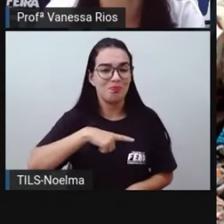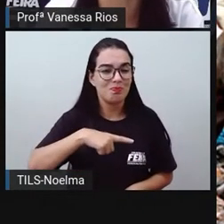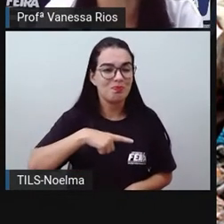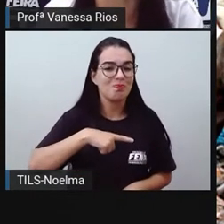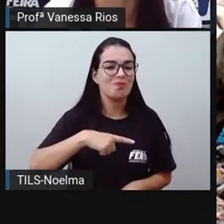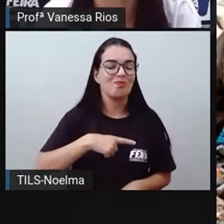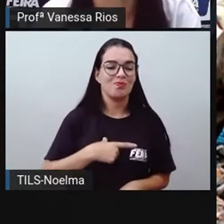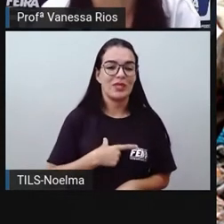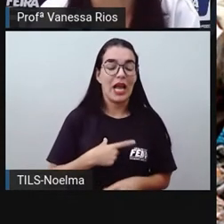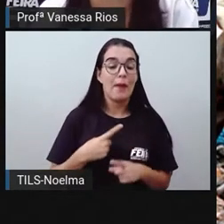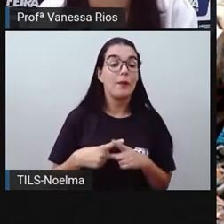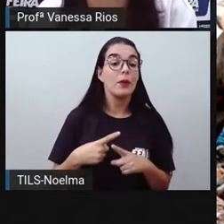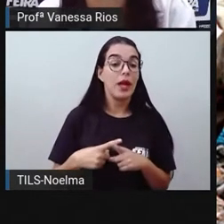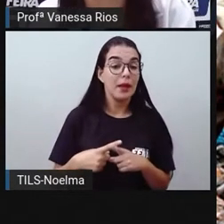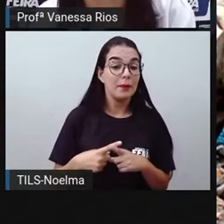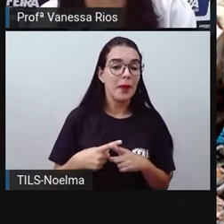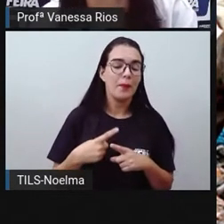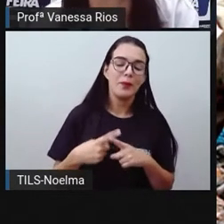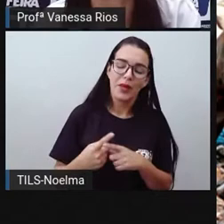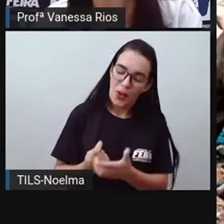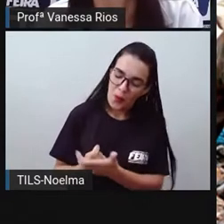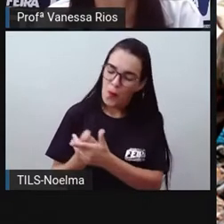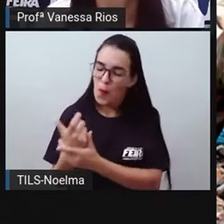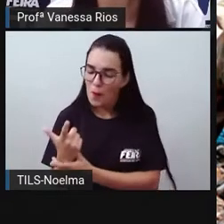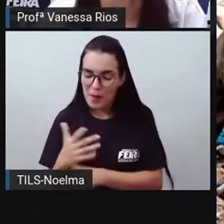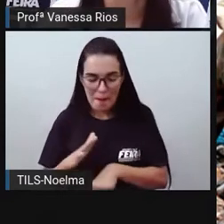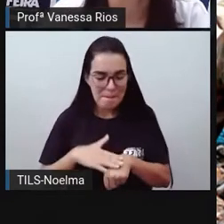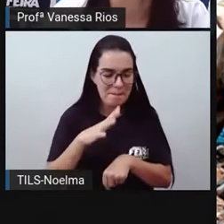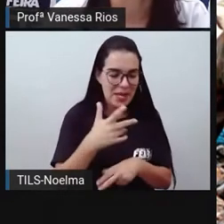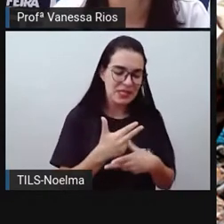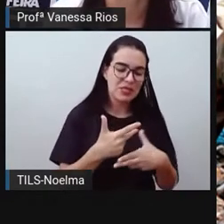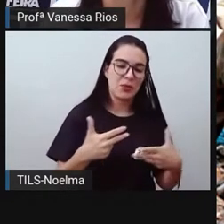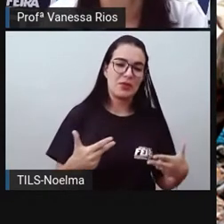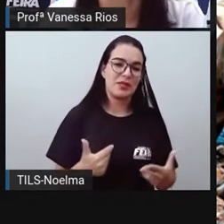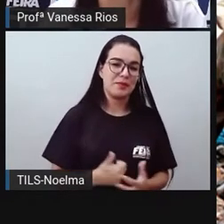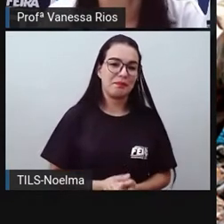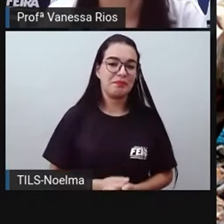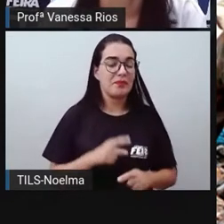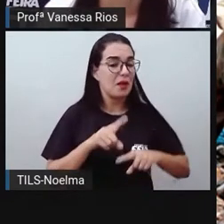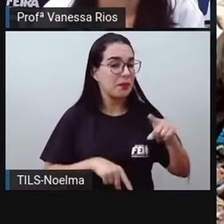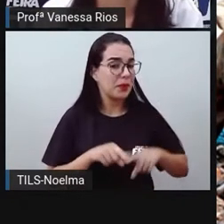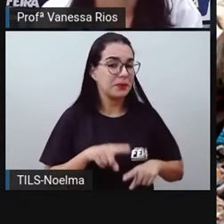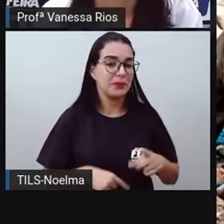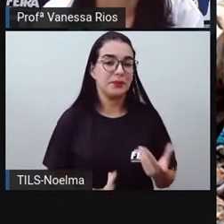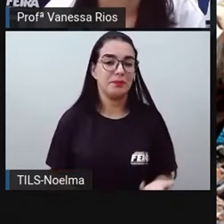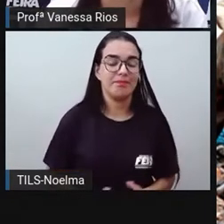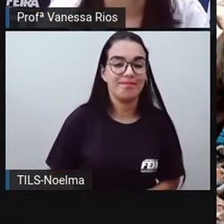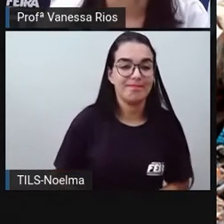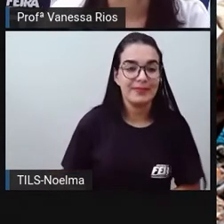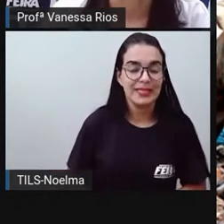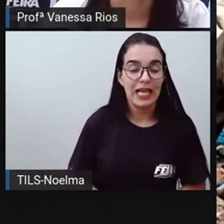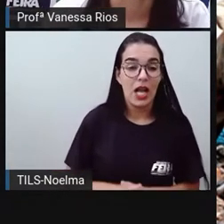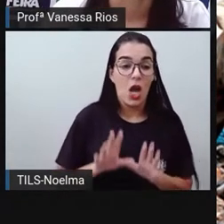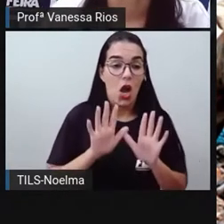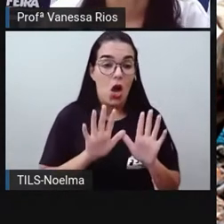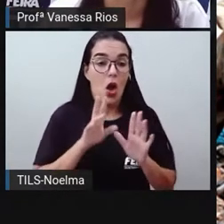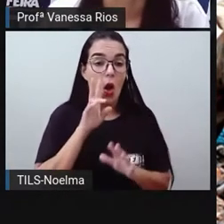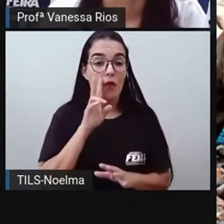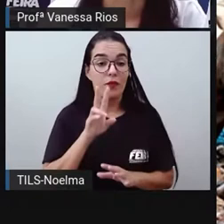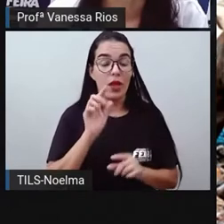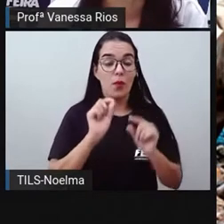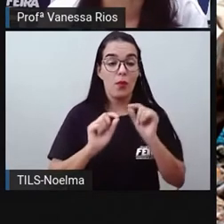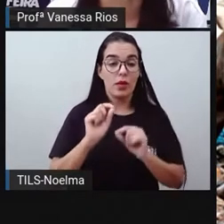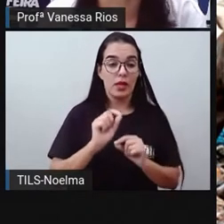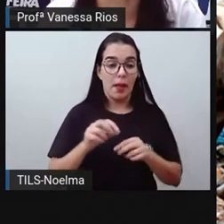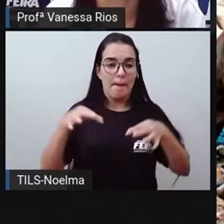se consome mais produtos. E a gente observa aí que o plástico, o papel